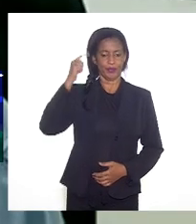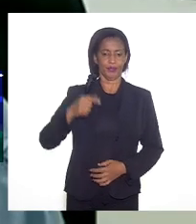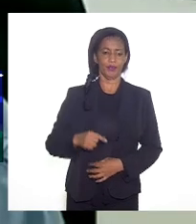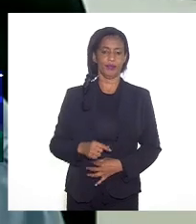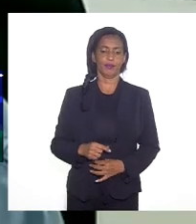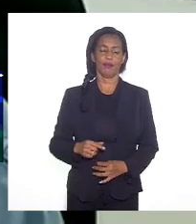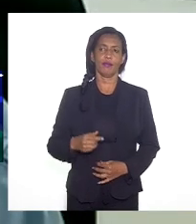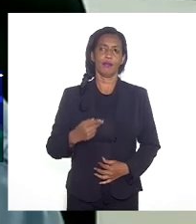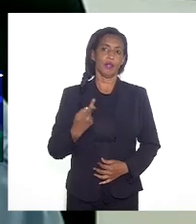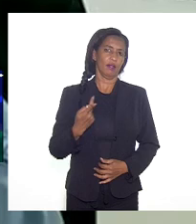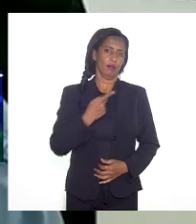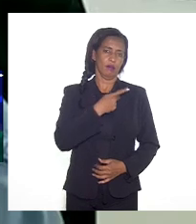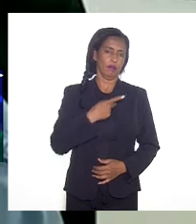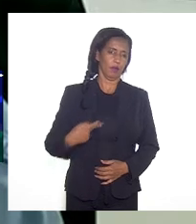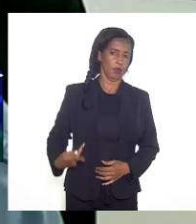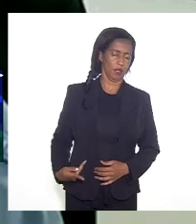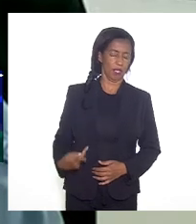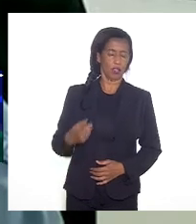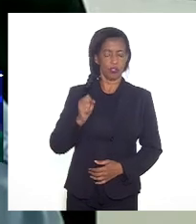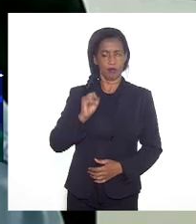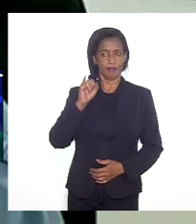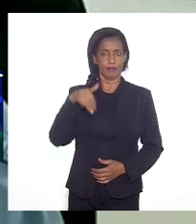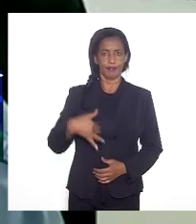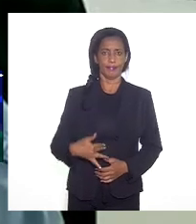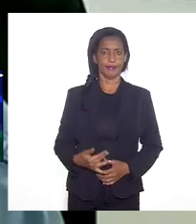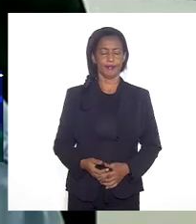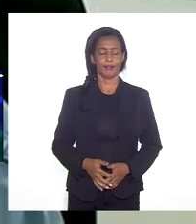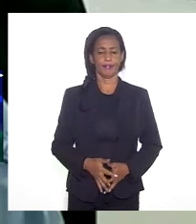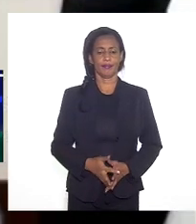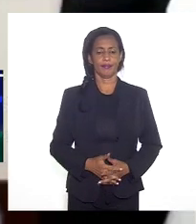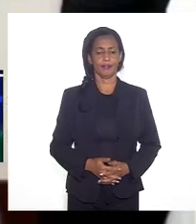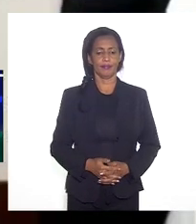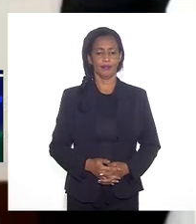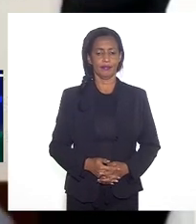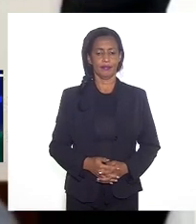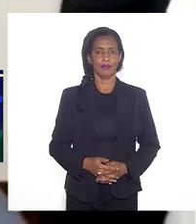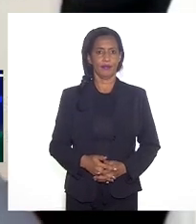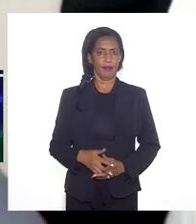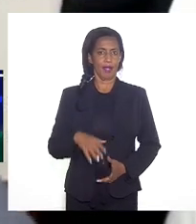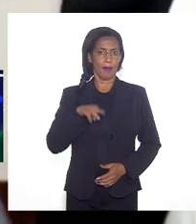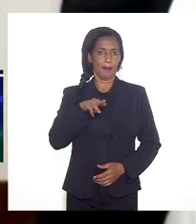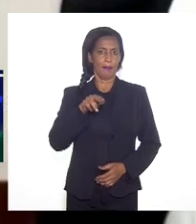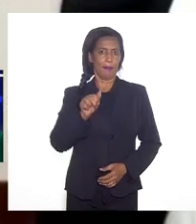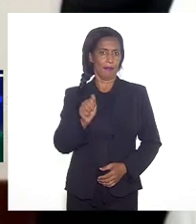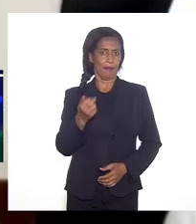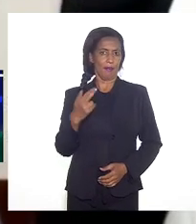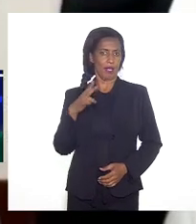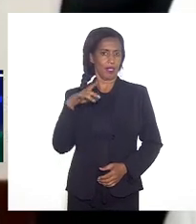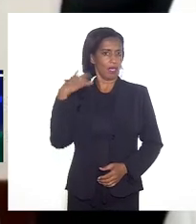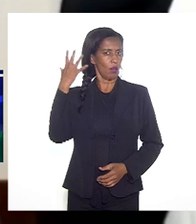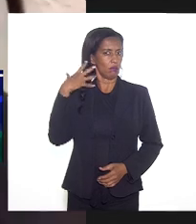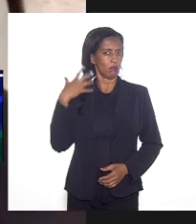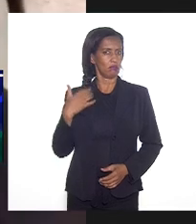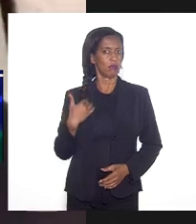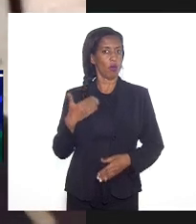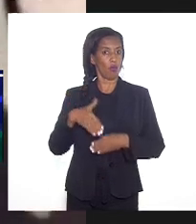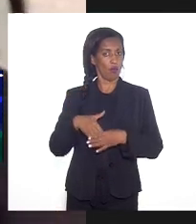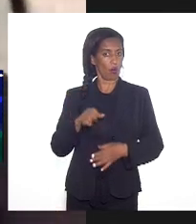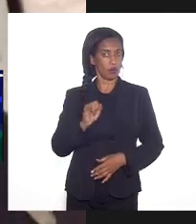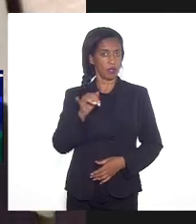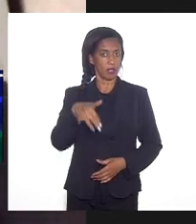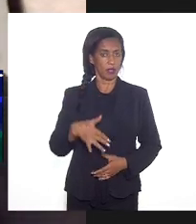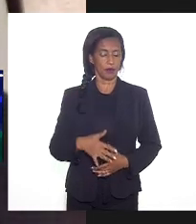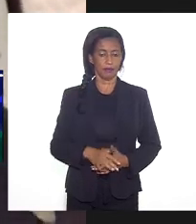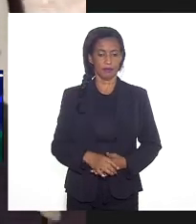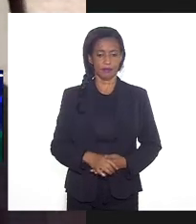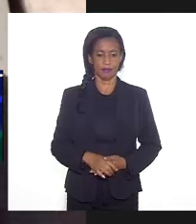Presidente, serenamente, sim. Deputado Marcelo Cabeleireiro. Voto sim, presidente.